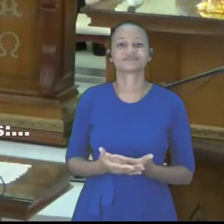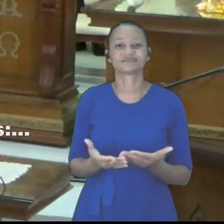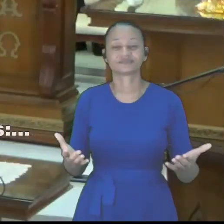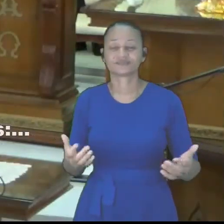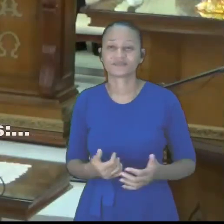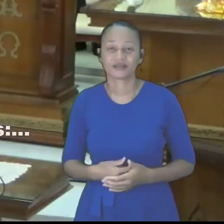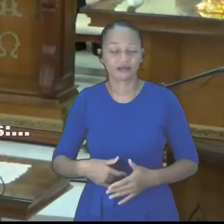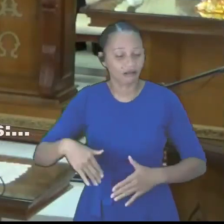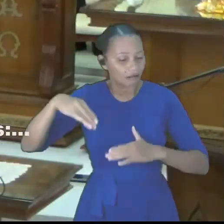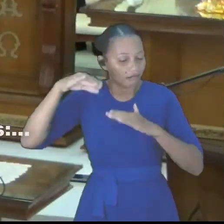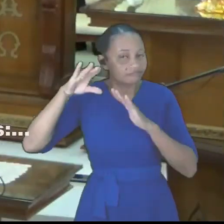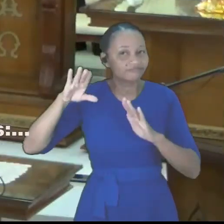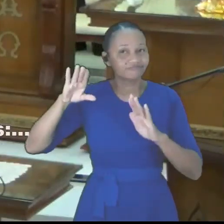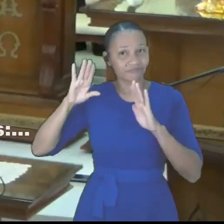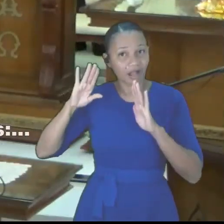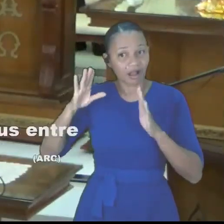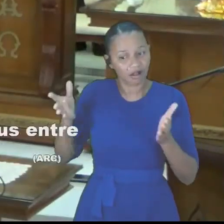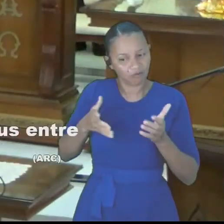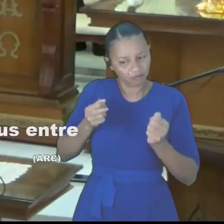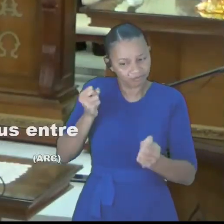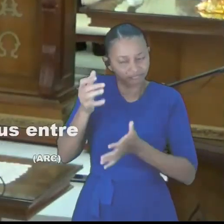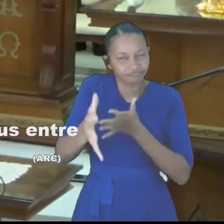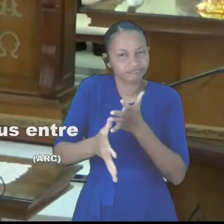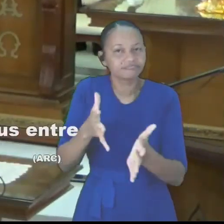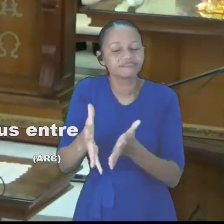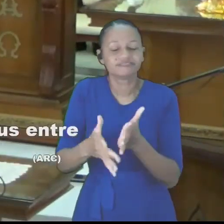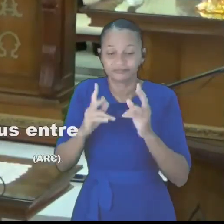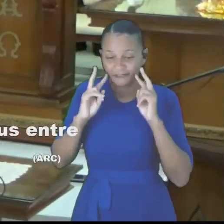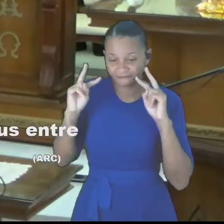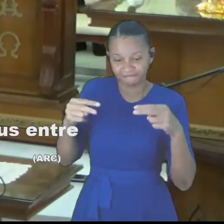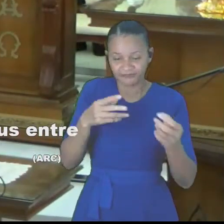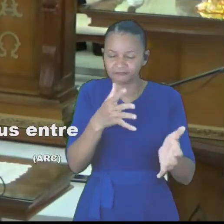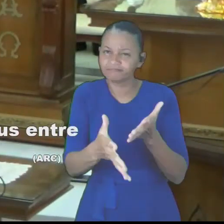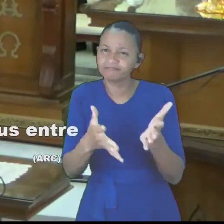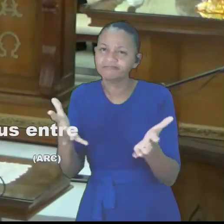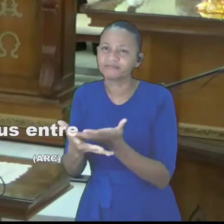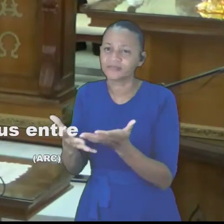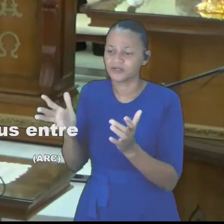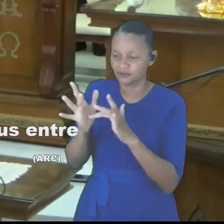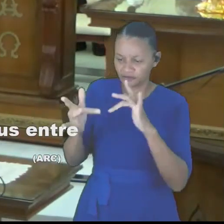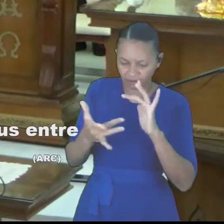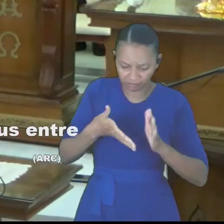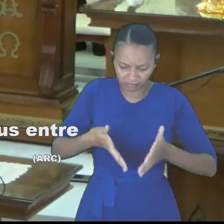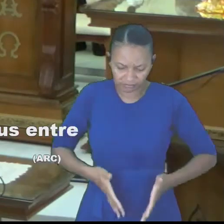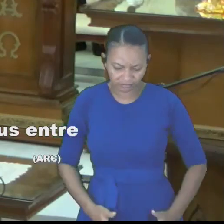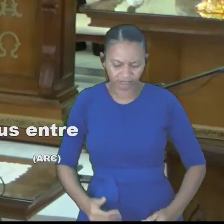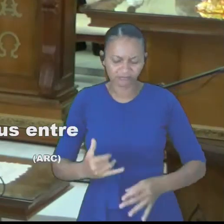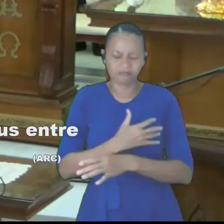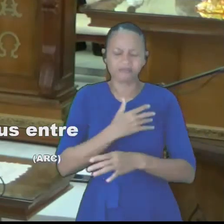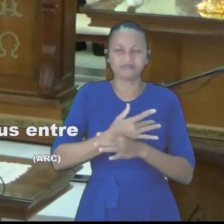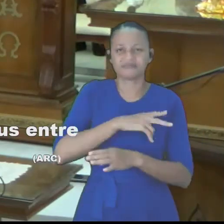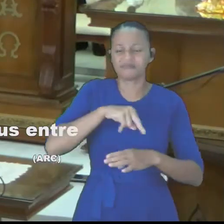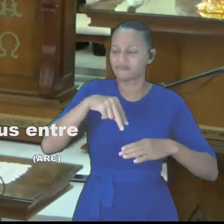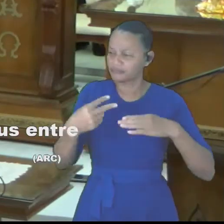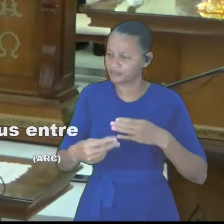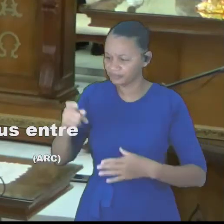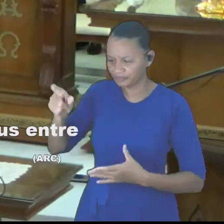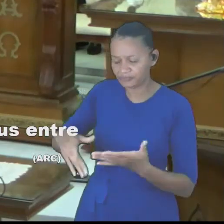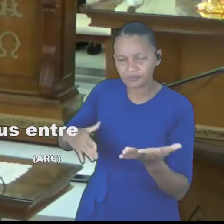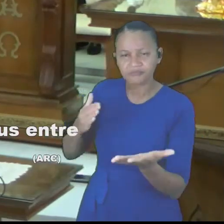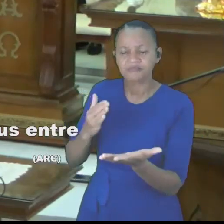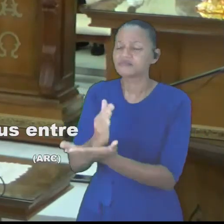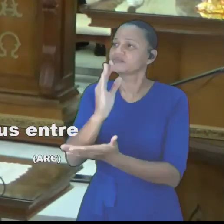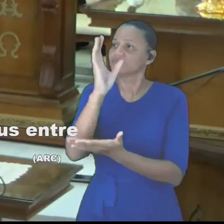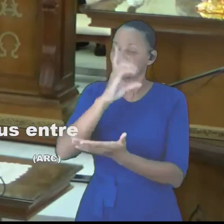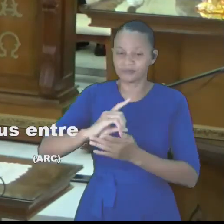escutai estas palavras. A Jesus Nazareno, varão aprovado por Deus entre vós